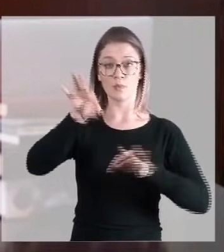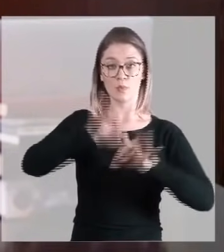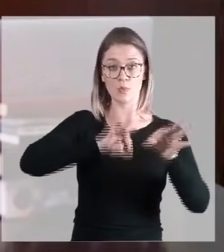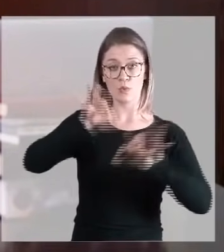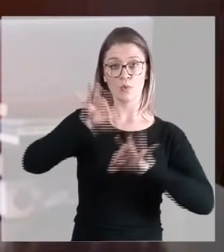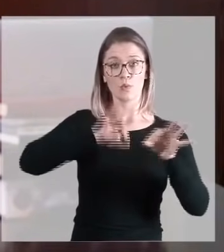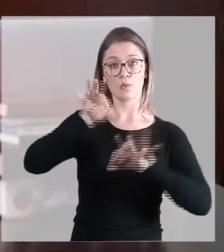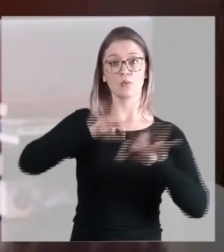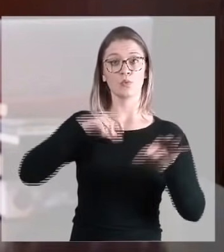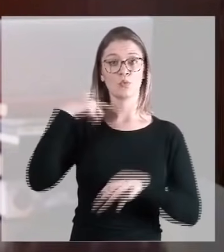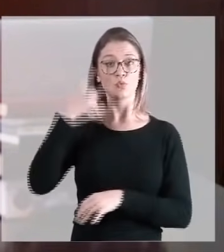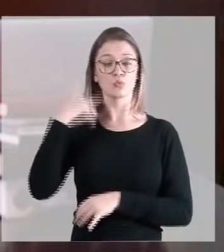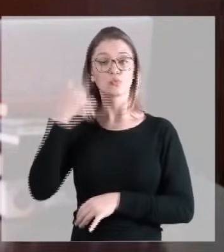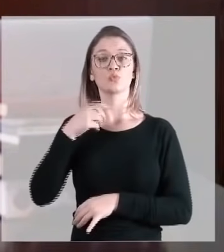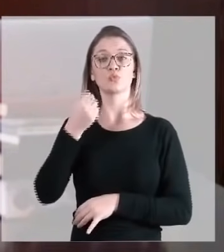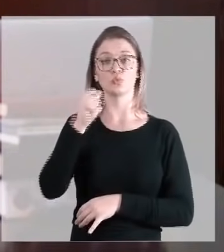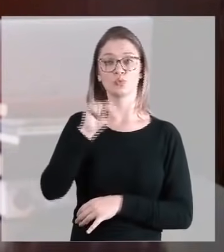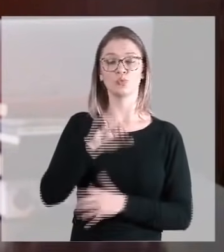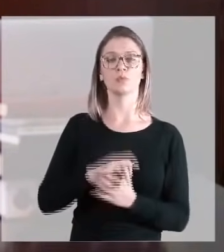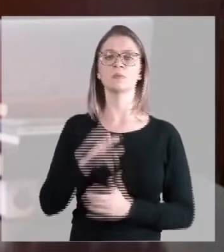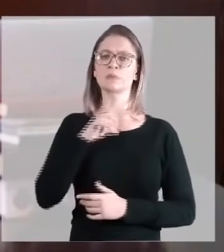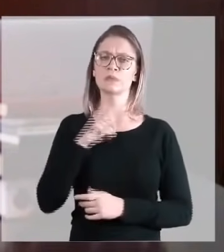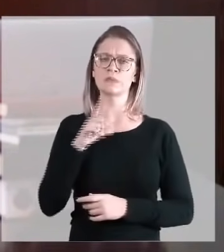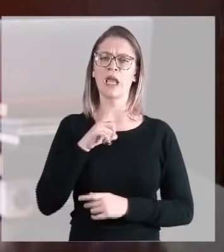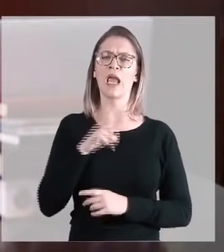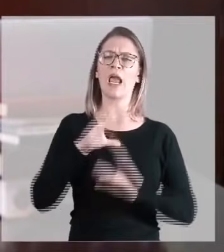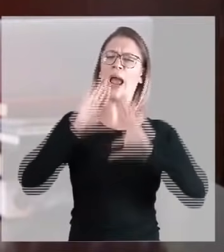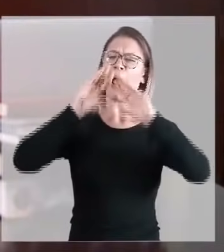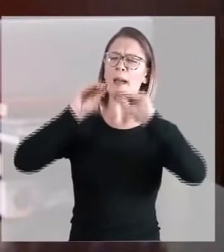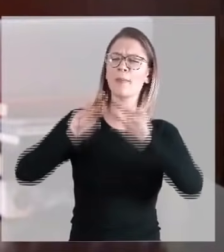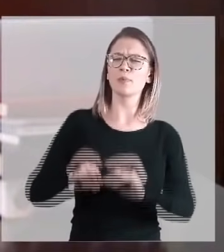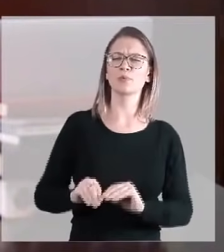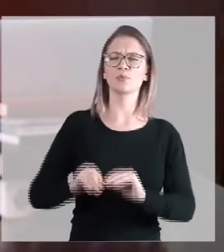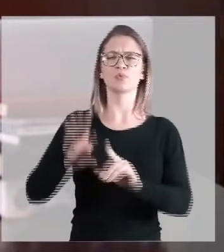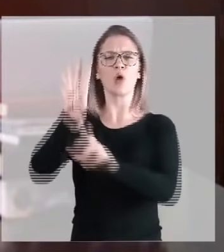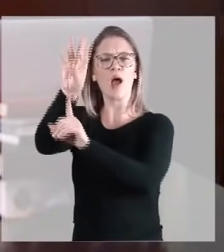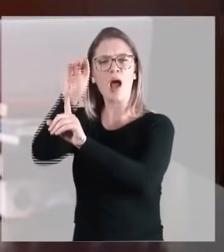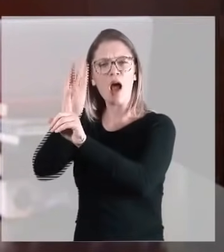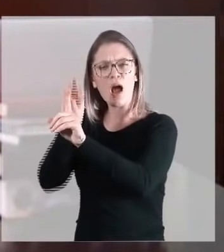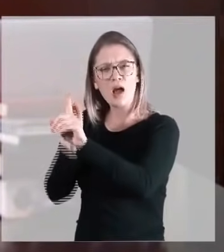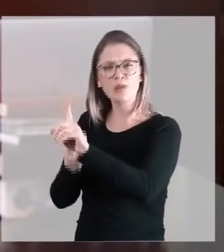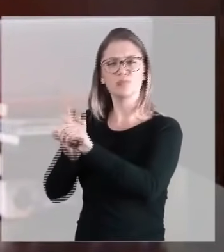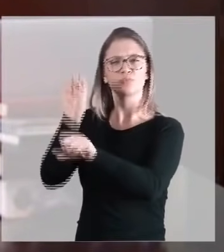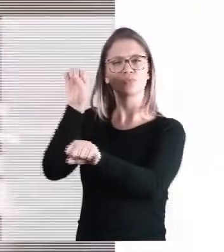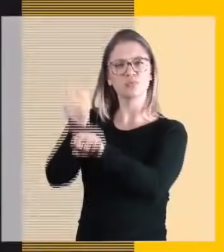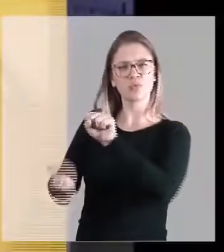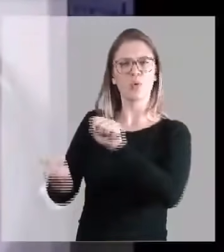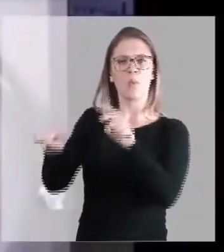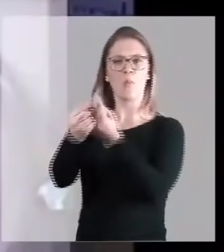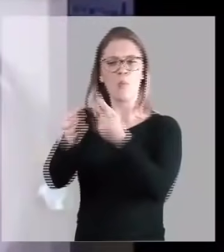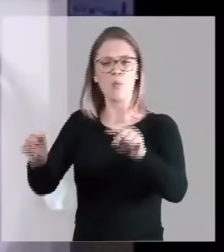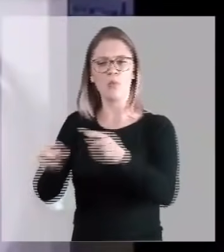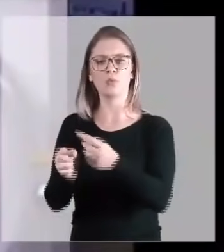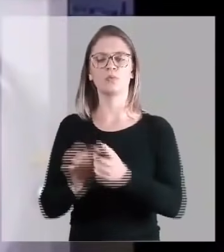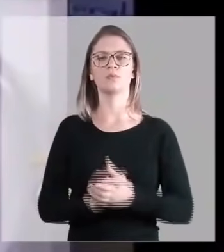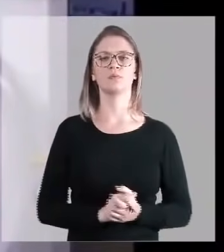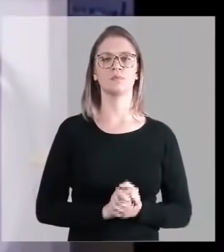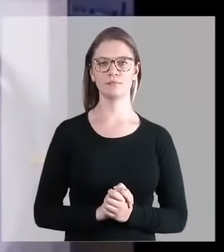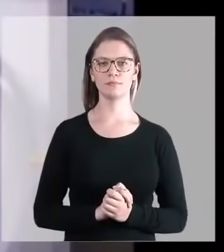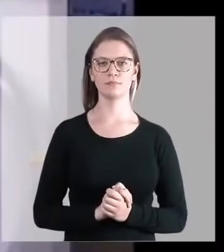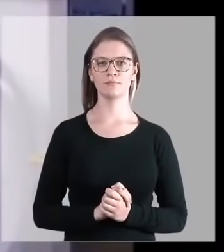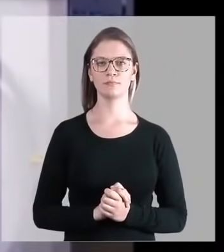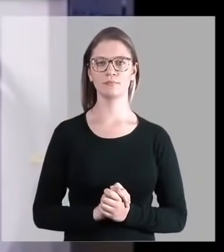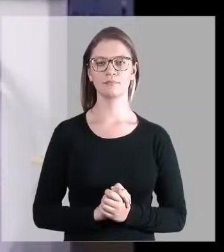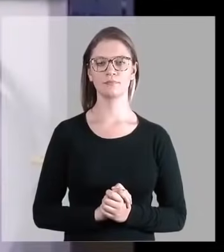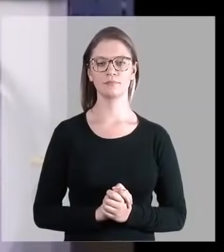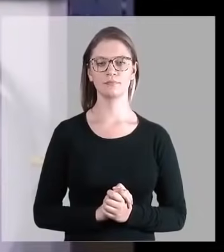Gabinete 8 que mostra inúmeros abusos nesse sentido, de materiais pornográficos, de músicas obscenas. Atenção, imagens